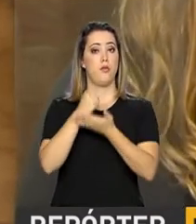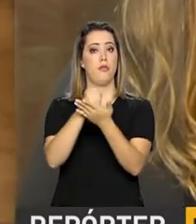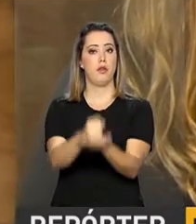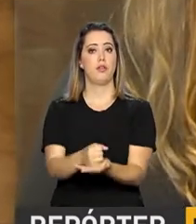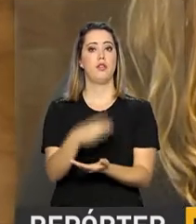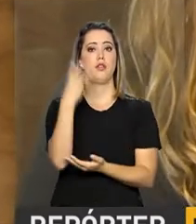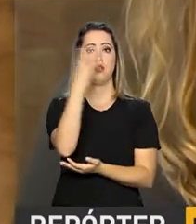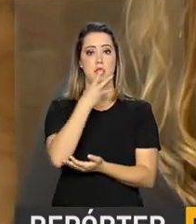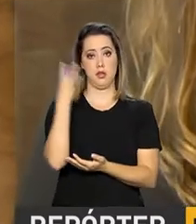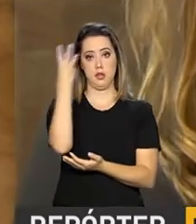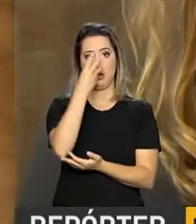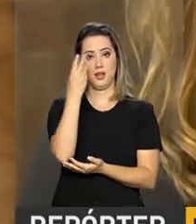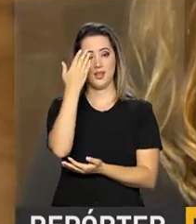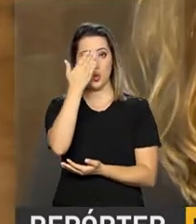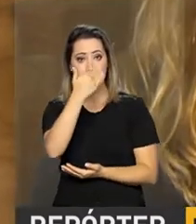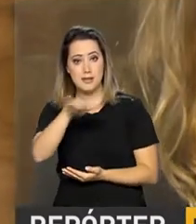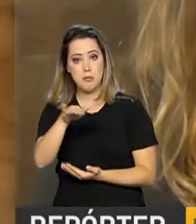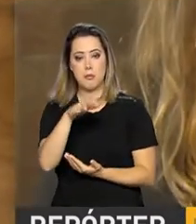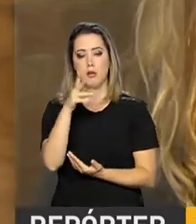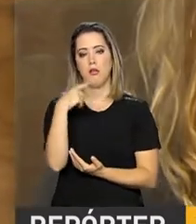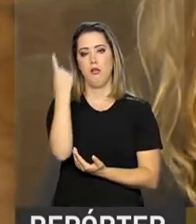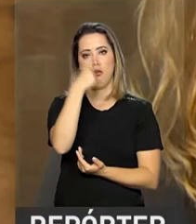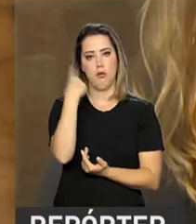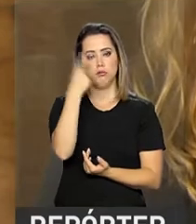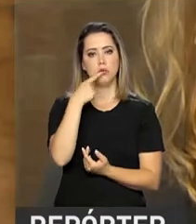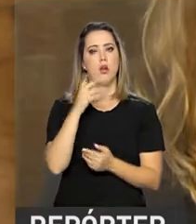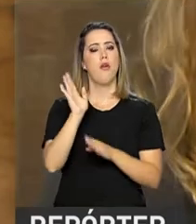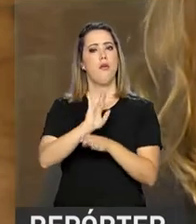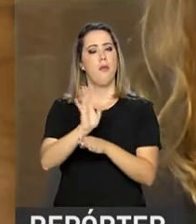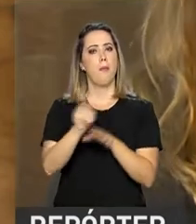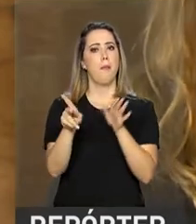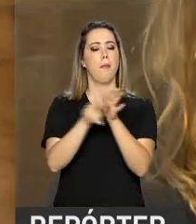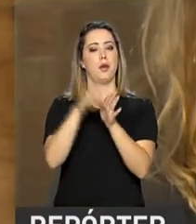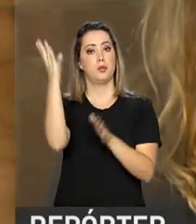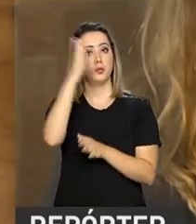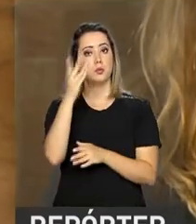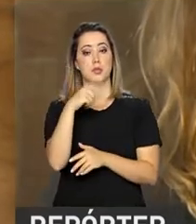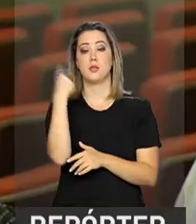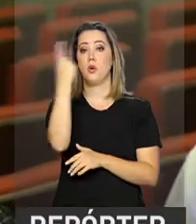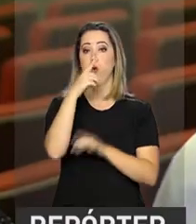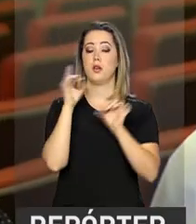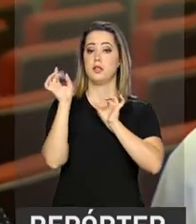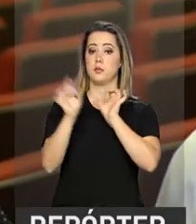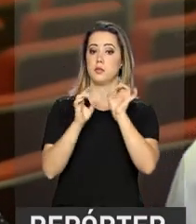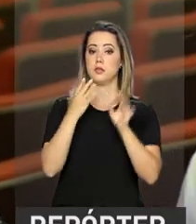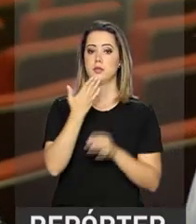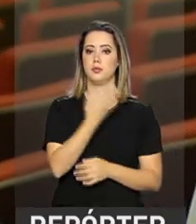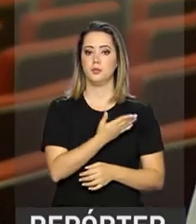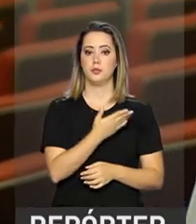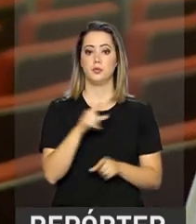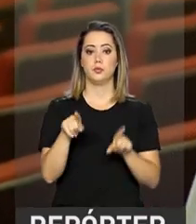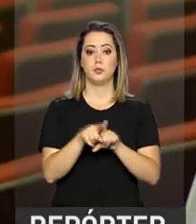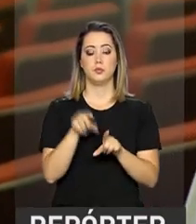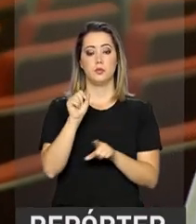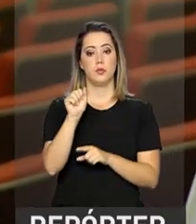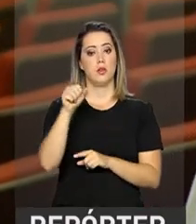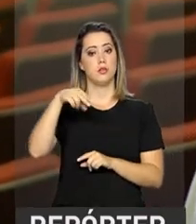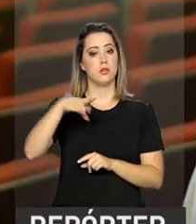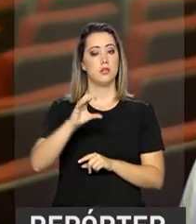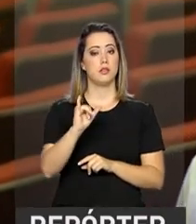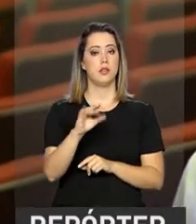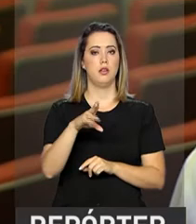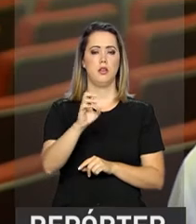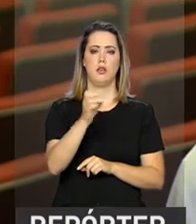menos 3 horas e meia por semana ao conteúdo nacional, em horário nobre. Para a diretora, presidente da Ancine,